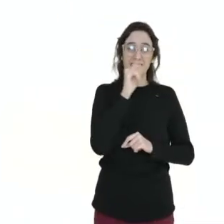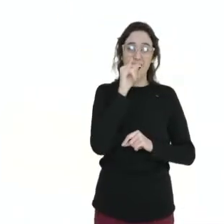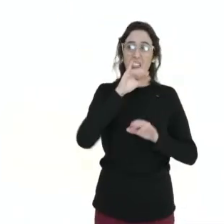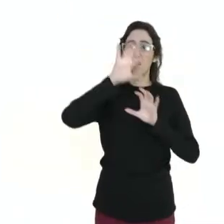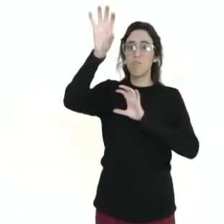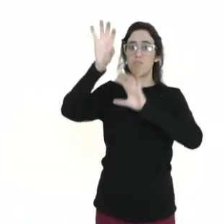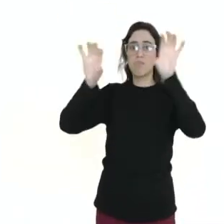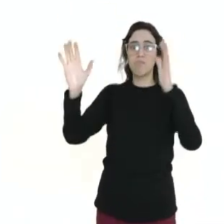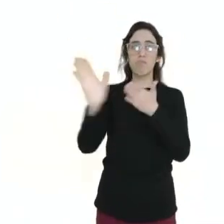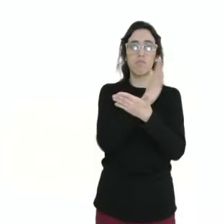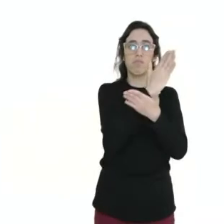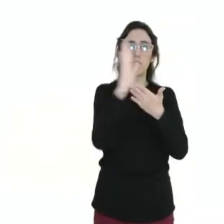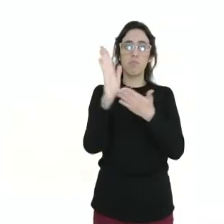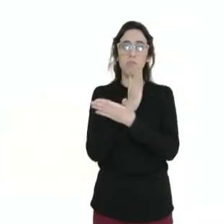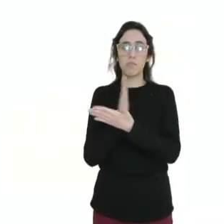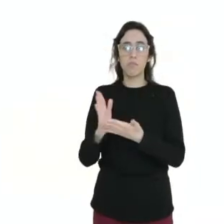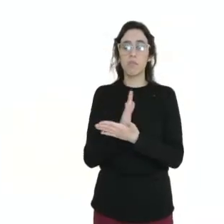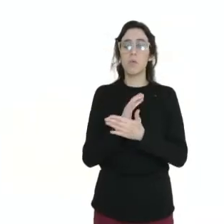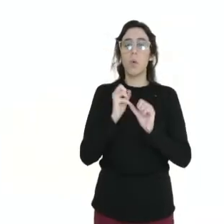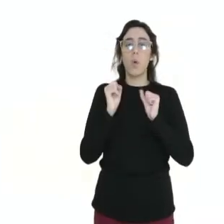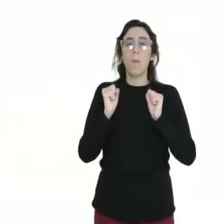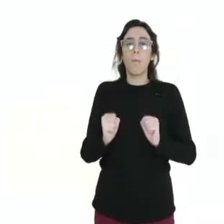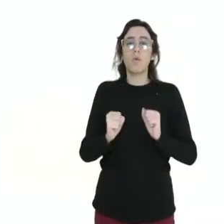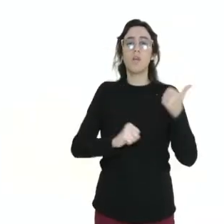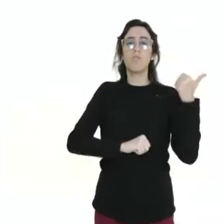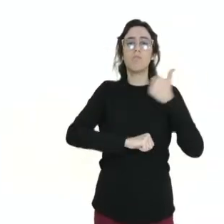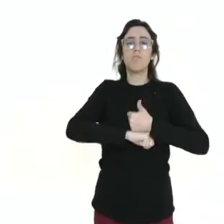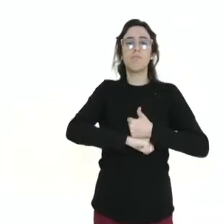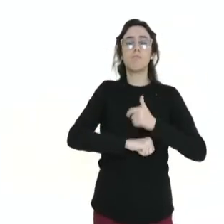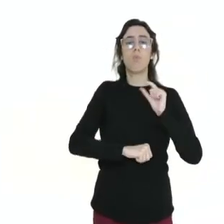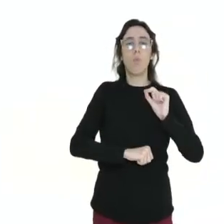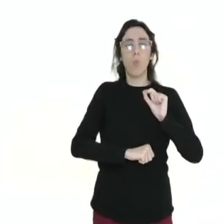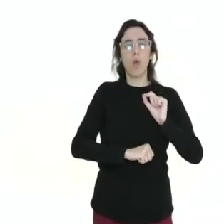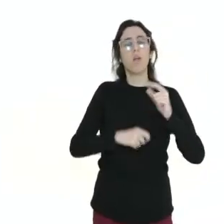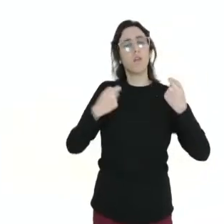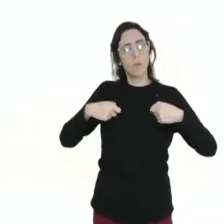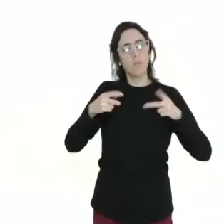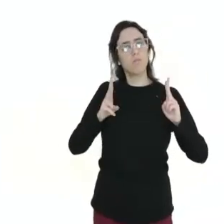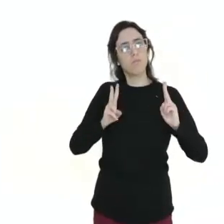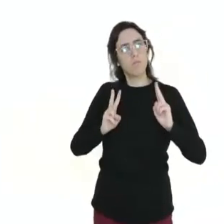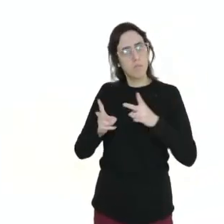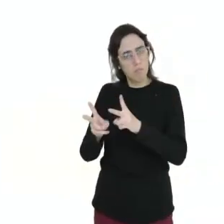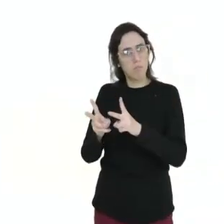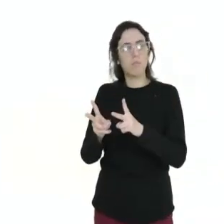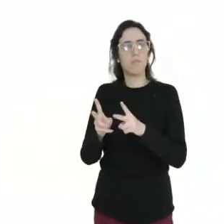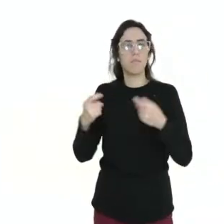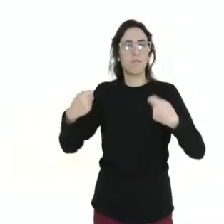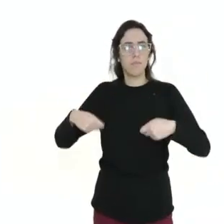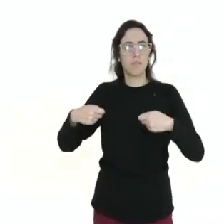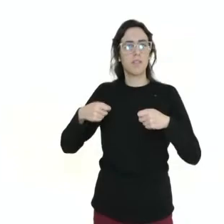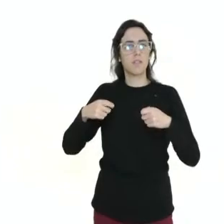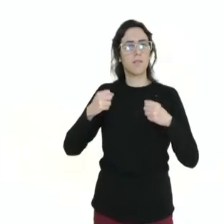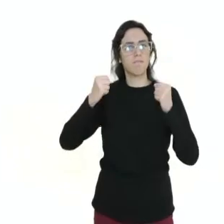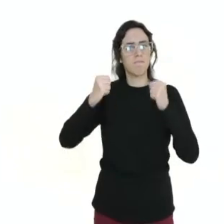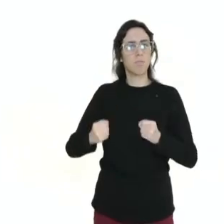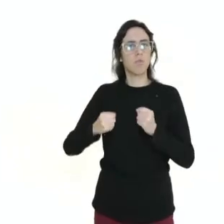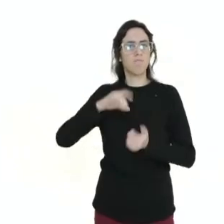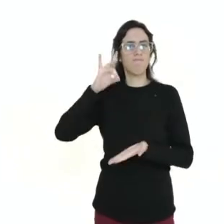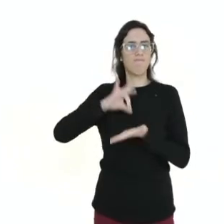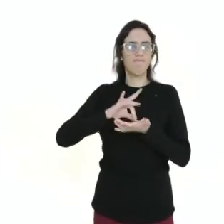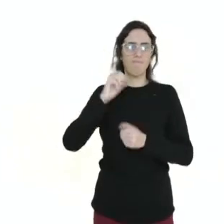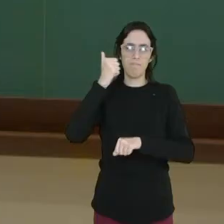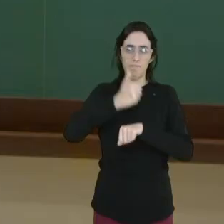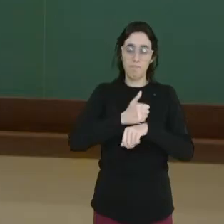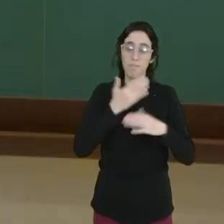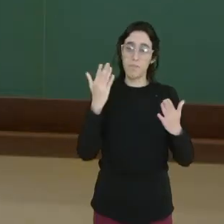ele, deveria ser conquistado e mantido, para tanto, justifica-se o poder absoluto. Então aqui, nessa